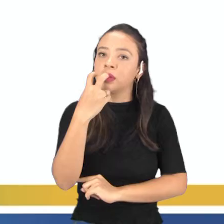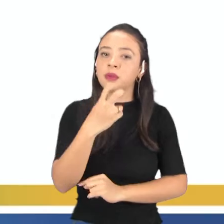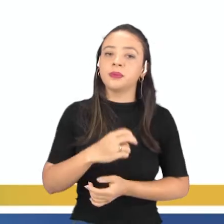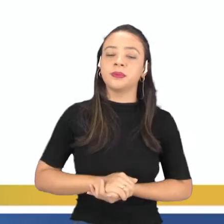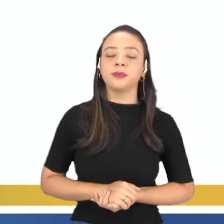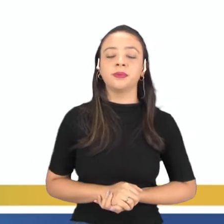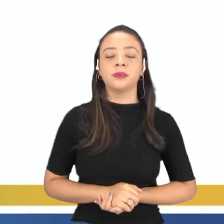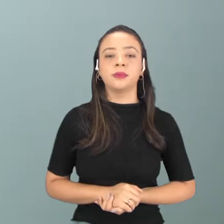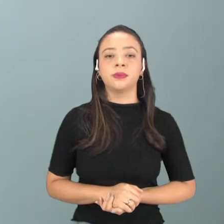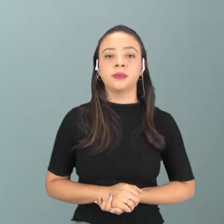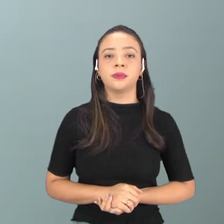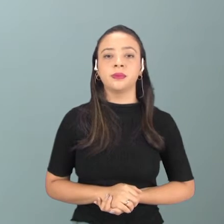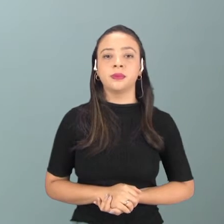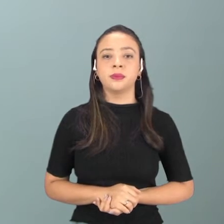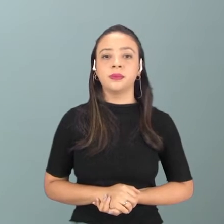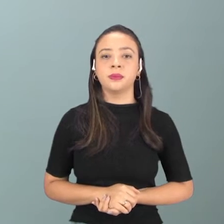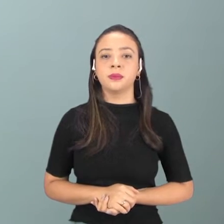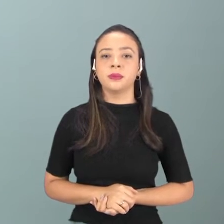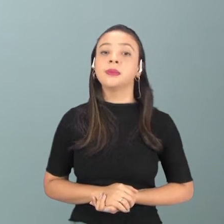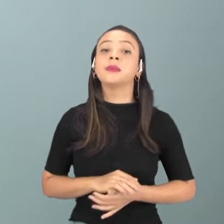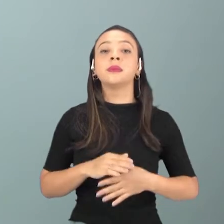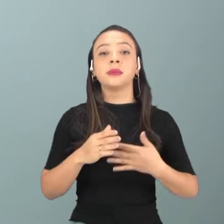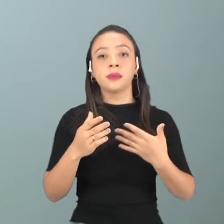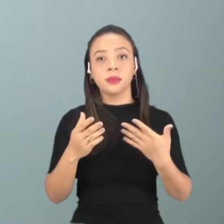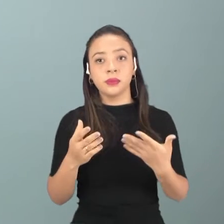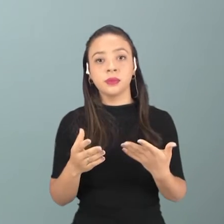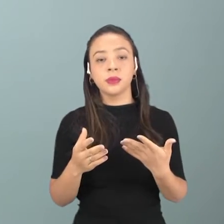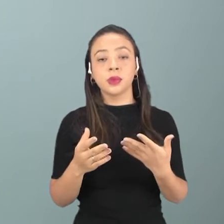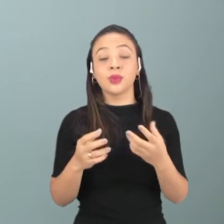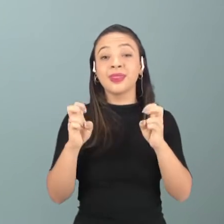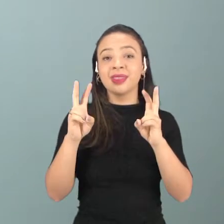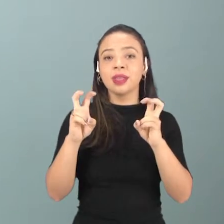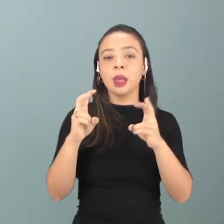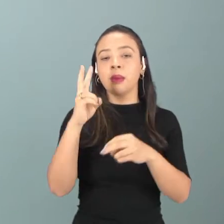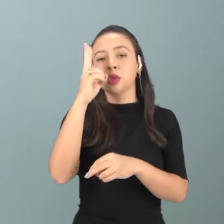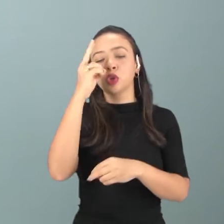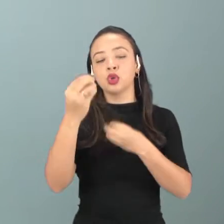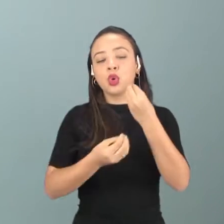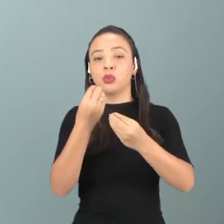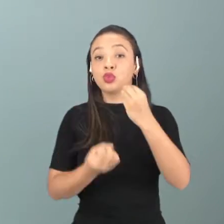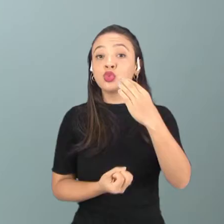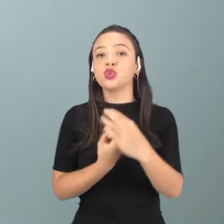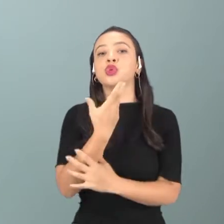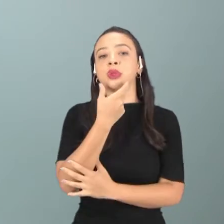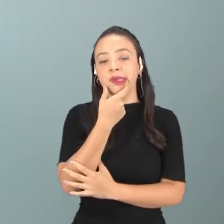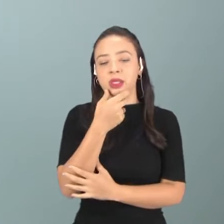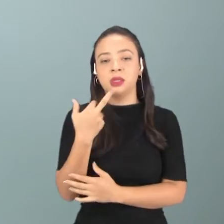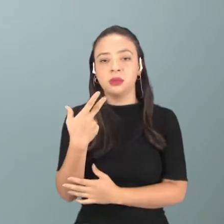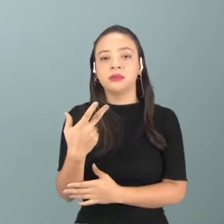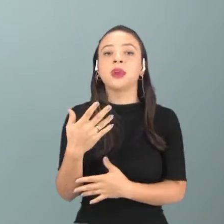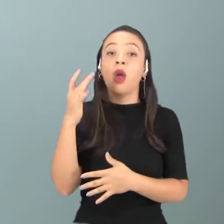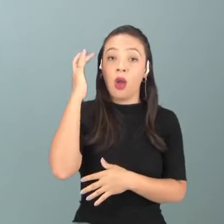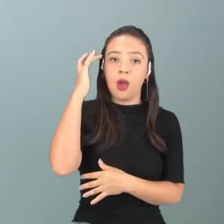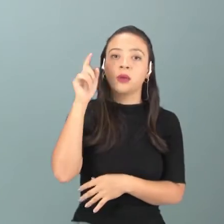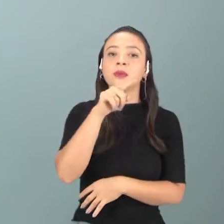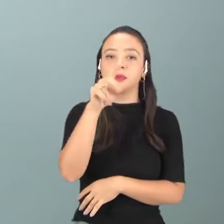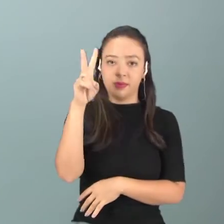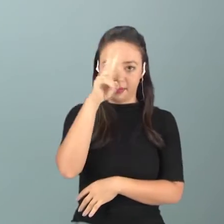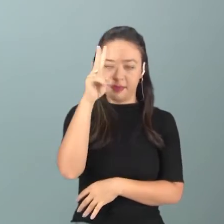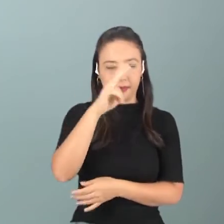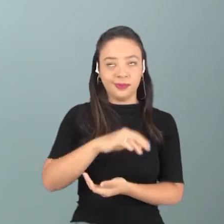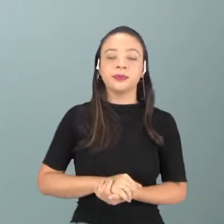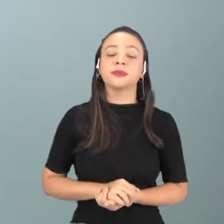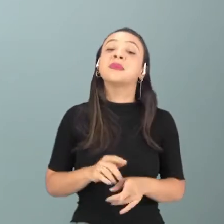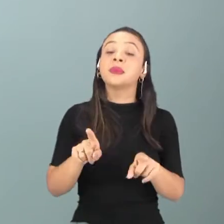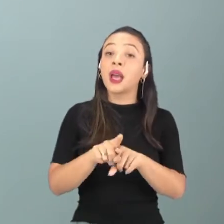isso. Então, com respeito à história da língua inglesa, é isso aí, né? Acredito que vocês lembraram, então. Agora, a gente